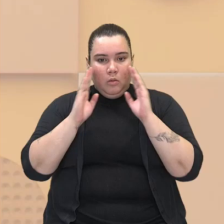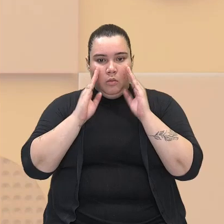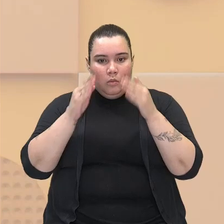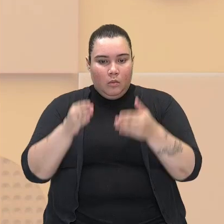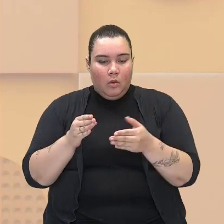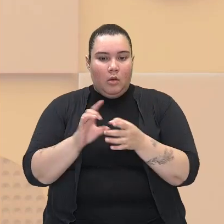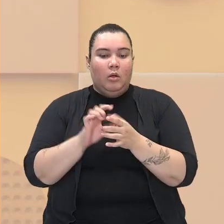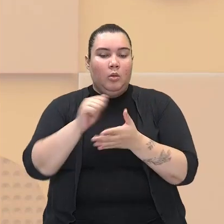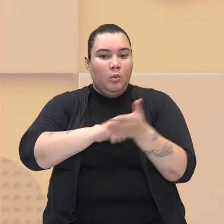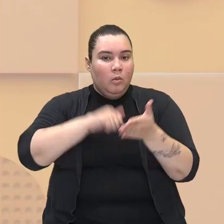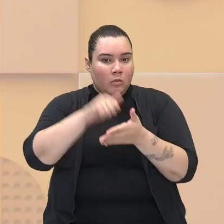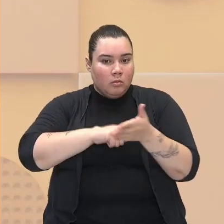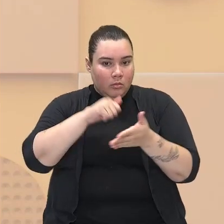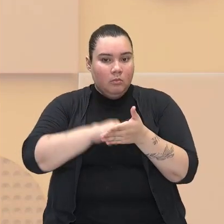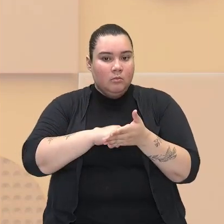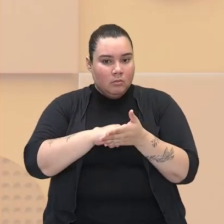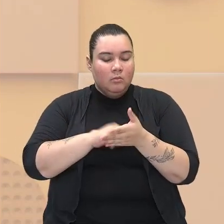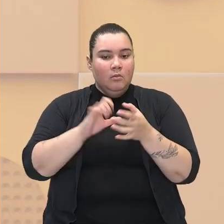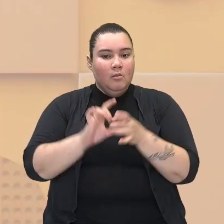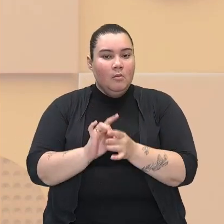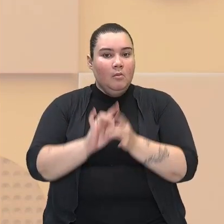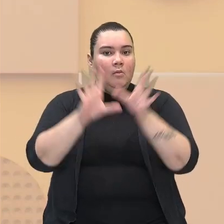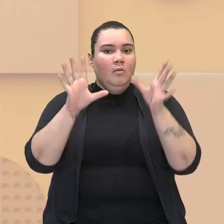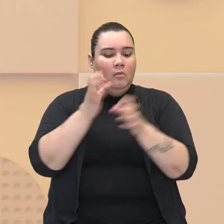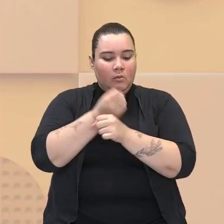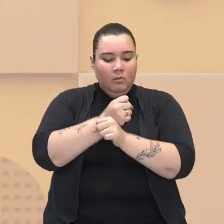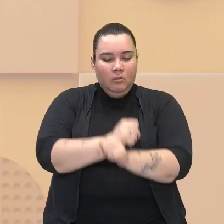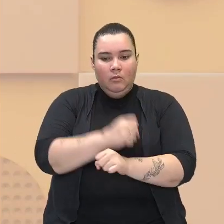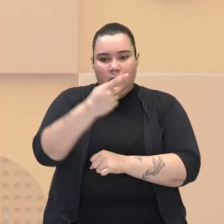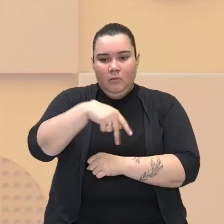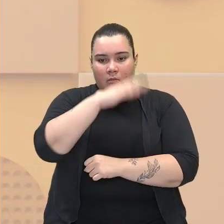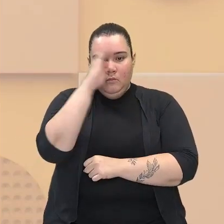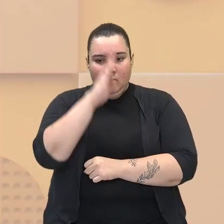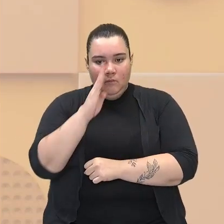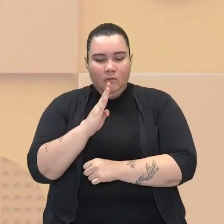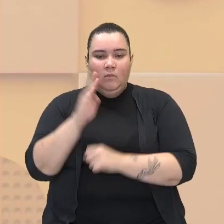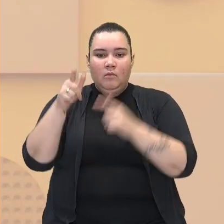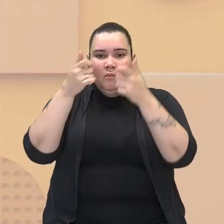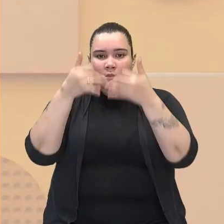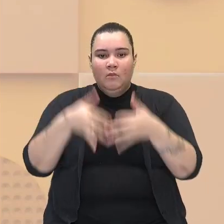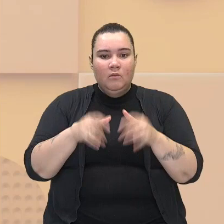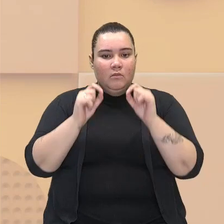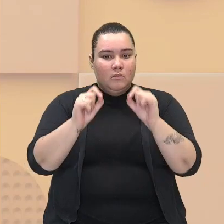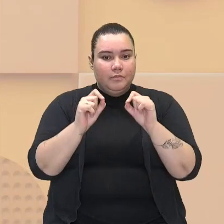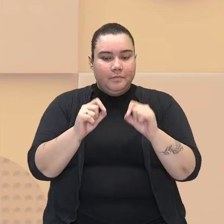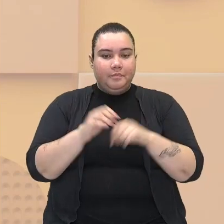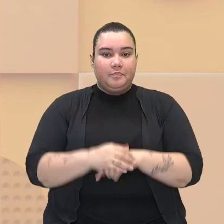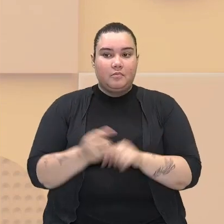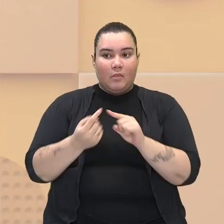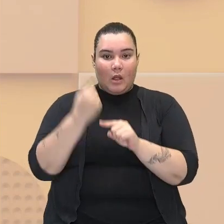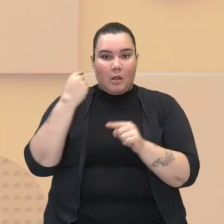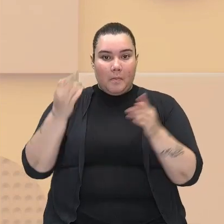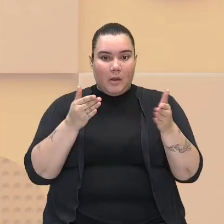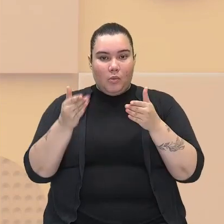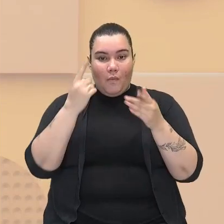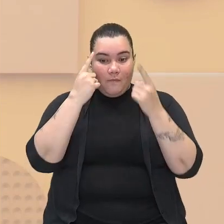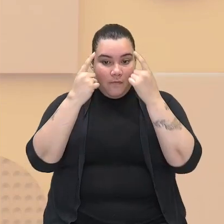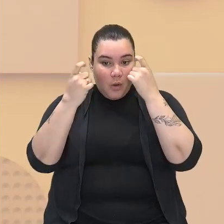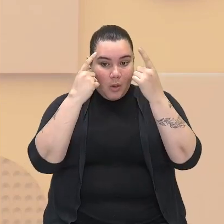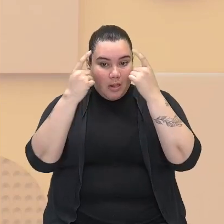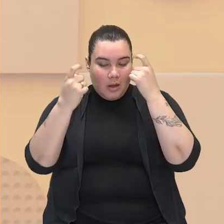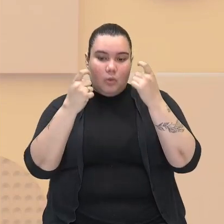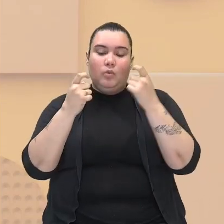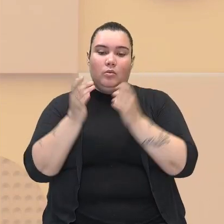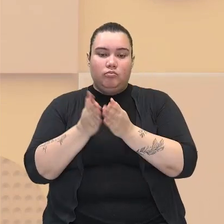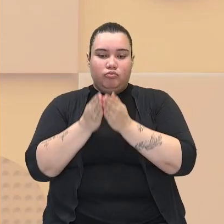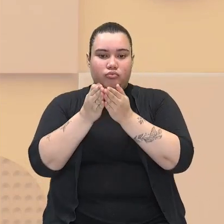no Brasil. E ele narra nesse poema a violência, a brutalidade da travessia no Oceano